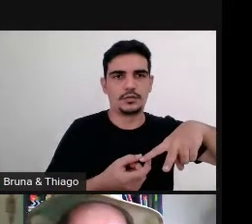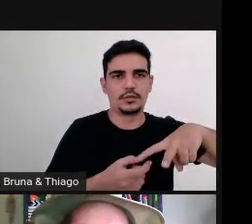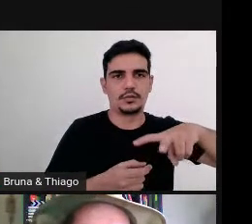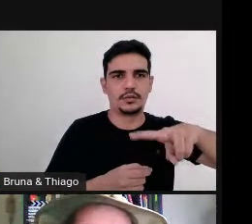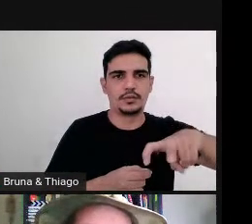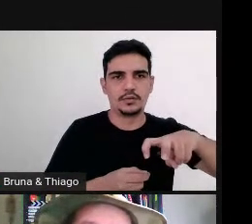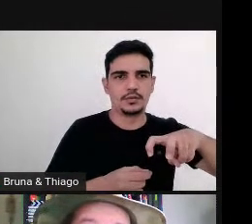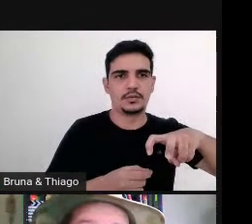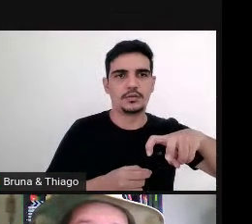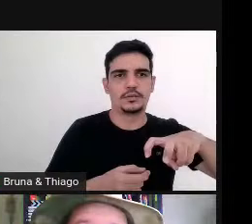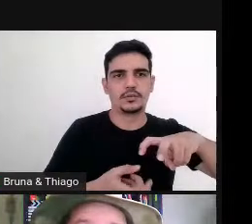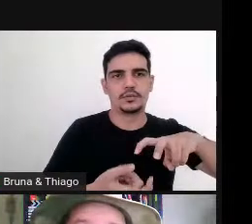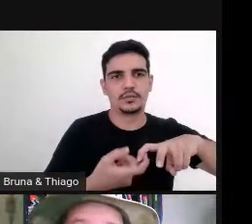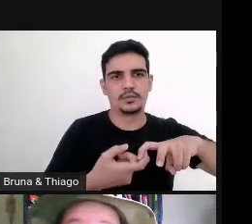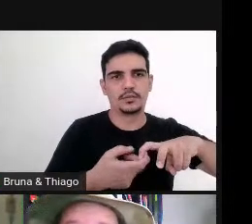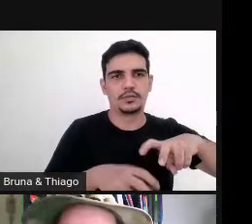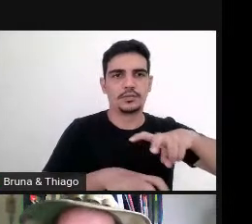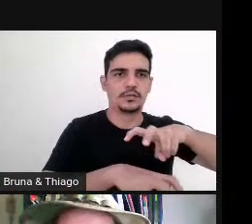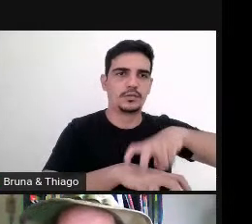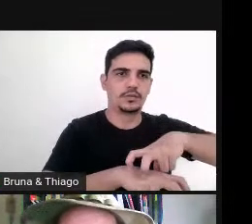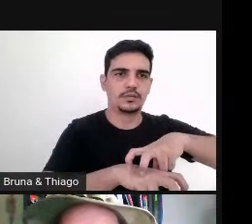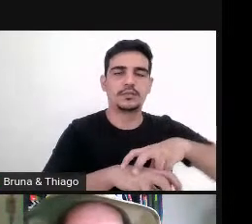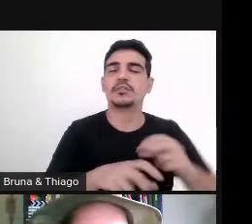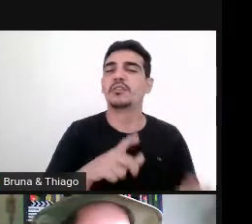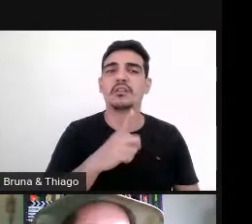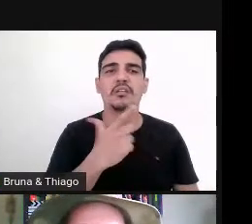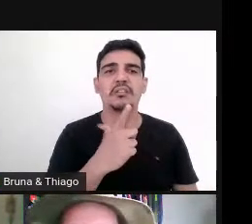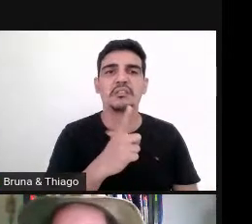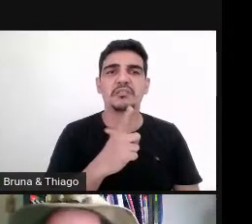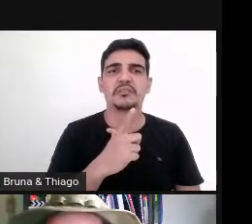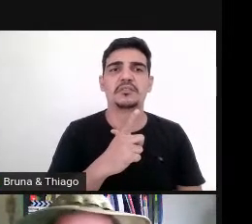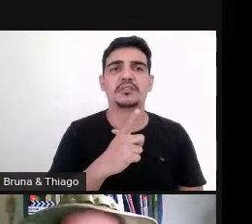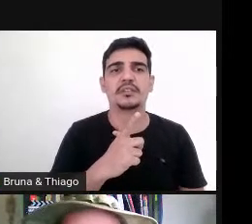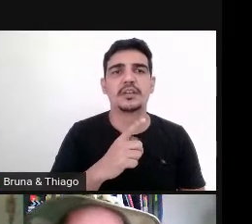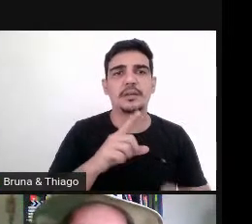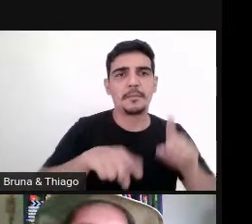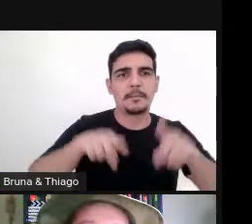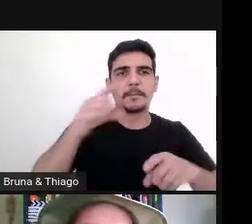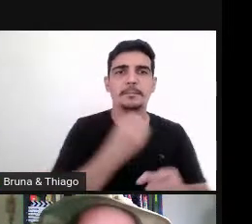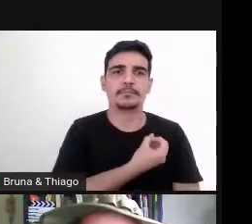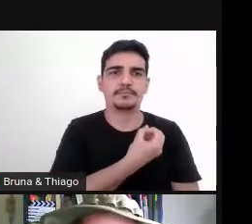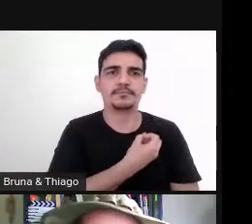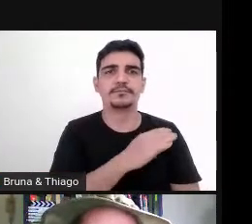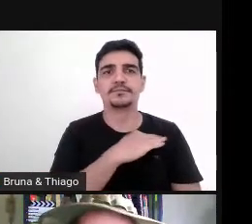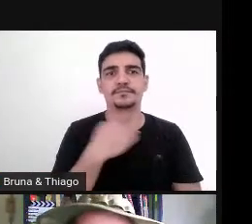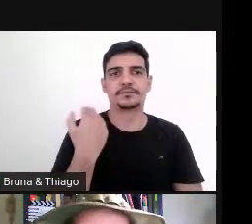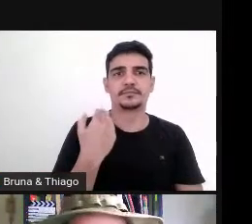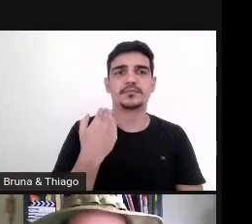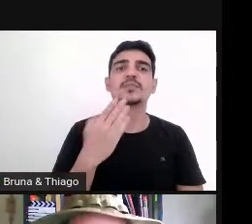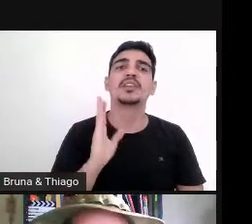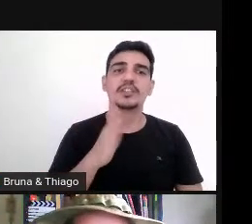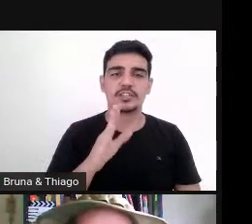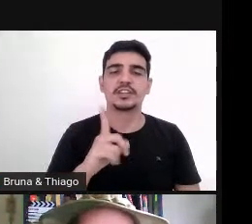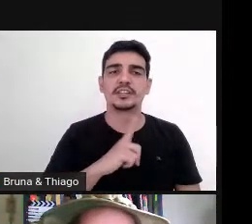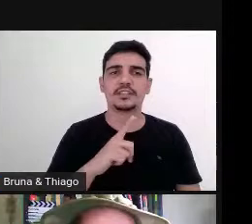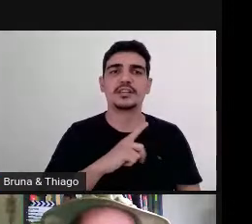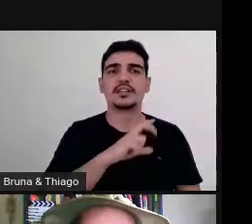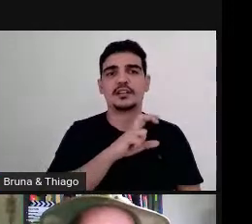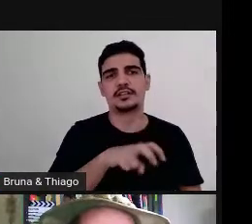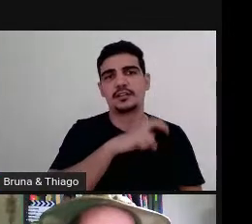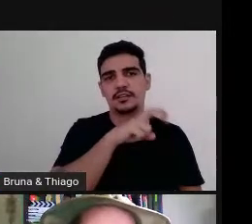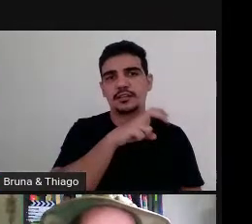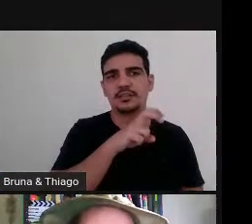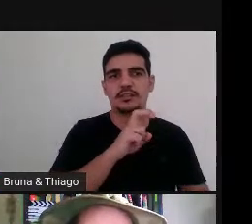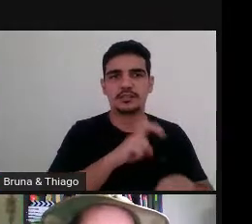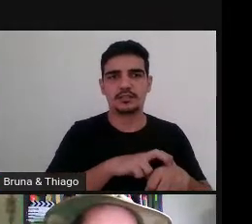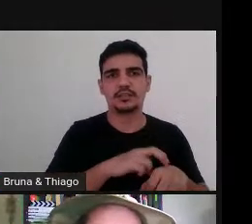e injeta um veneno. Não há relato de nenhum óbito, tá, por ornitorrinco, nunca teve óbito. Já teve acidentes, dói bastante, né, é uma